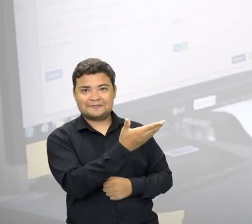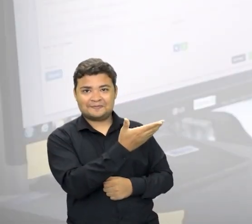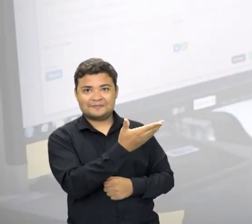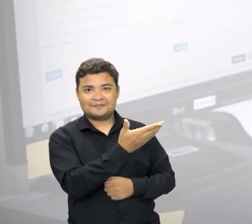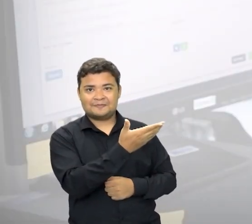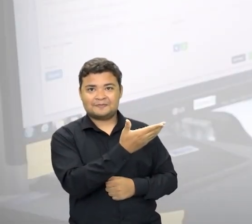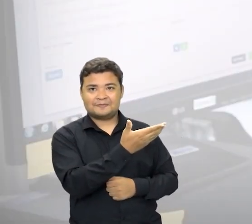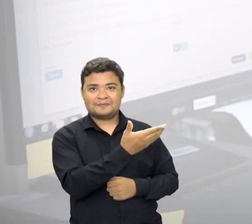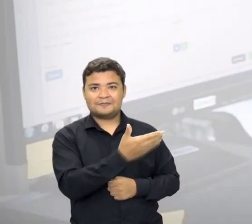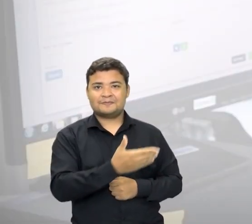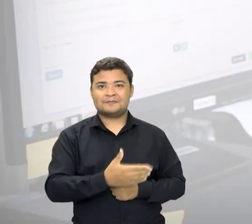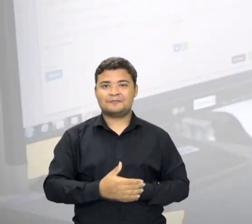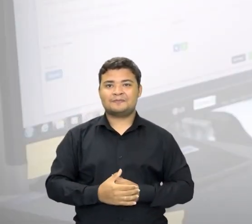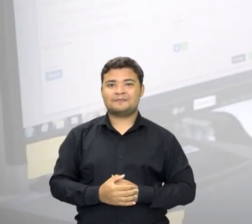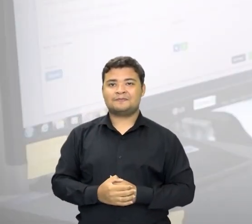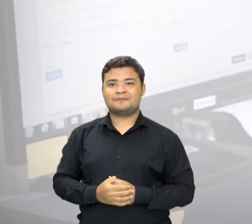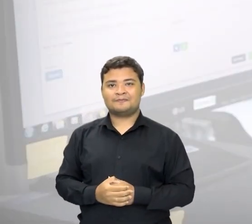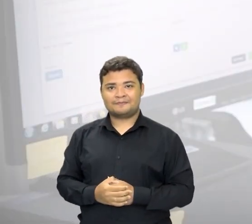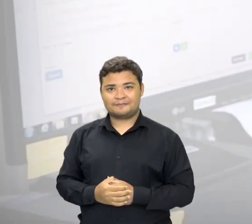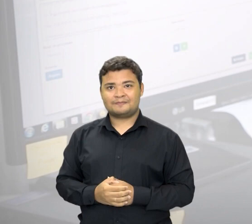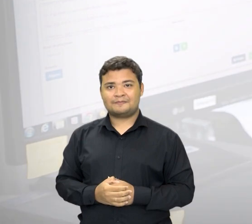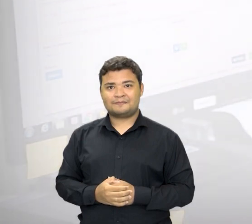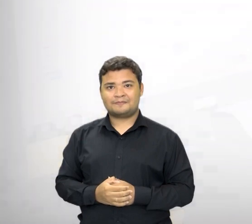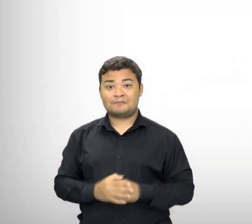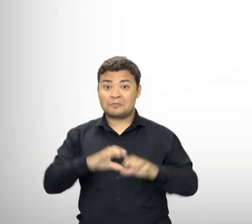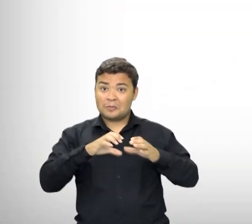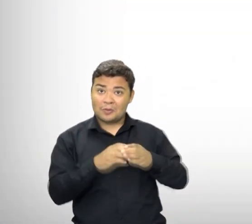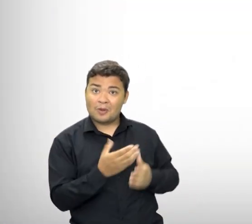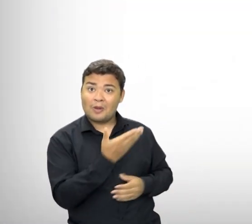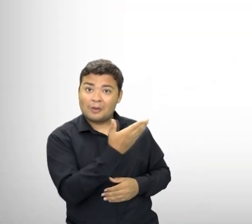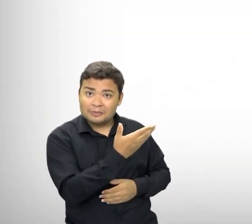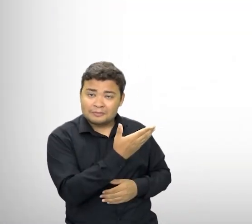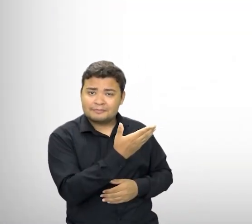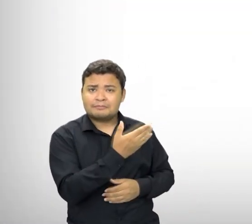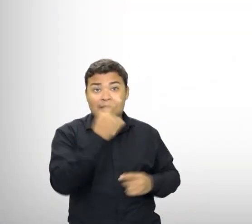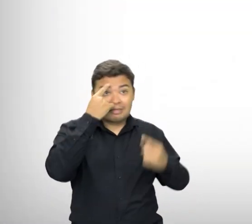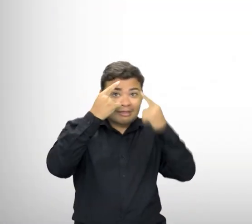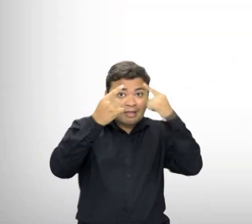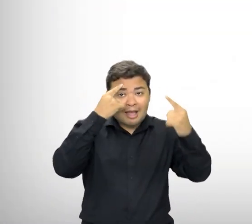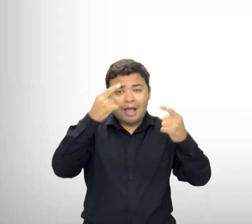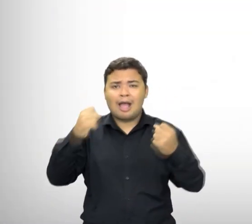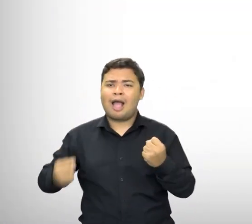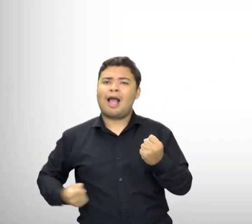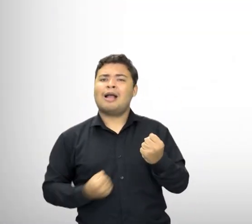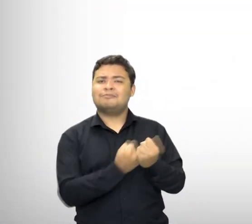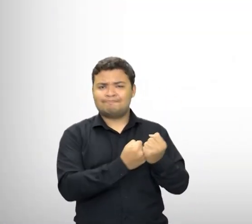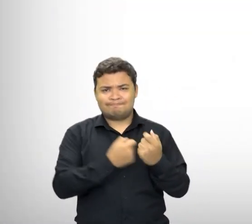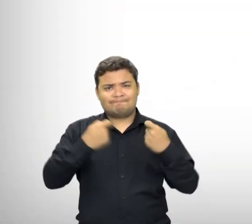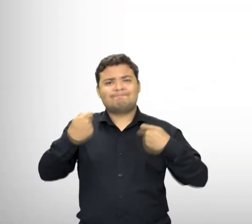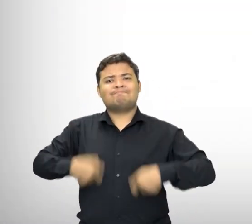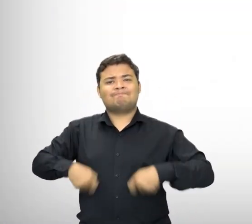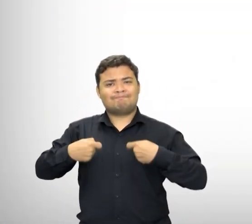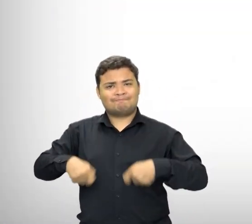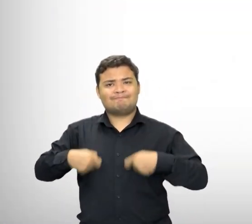e responsabilidade corporativa. Traga seu projeto para a Fundação. Acesse o